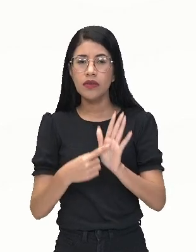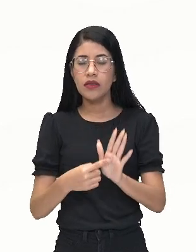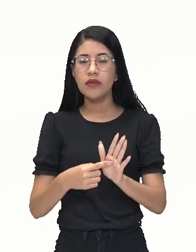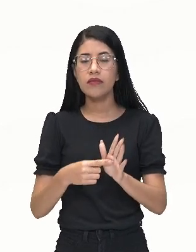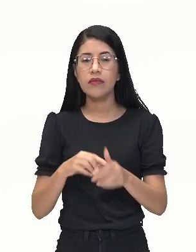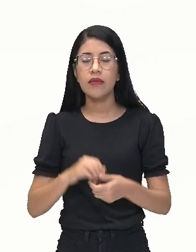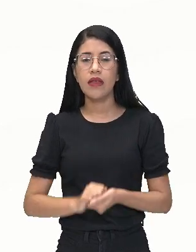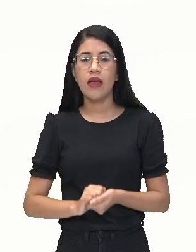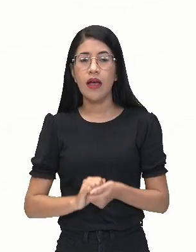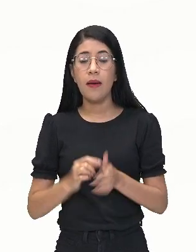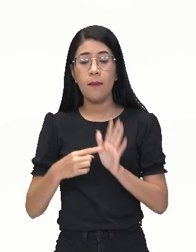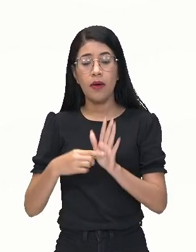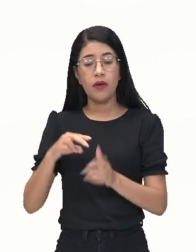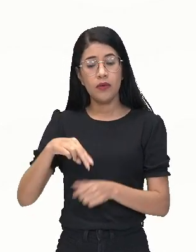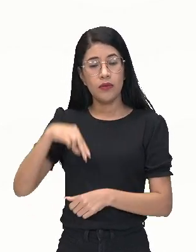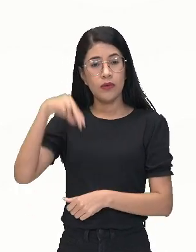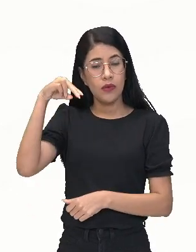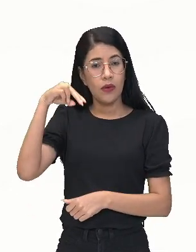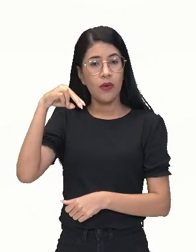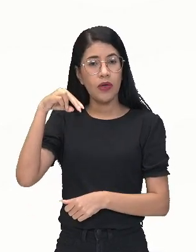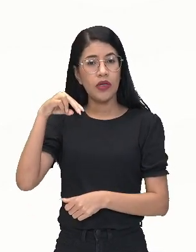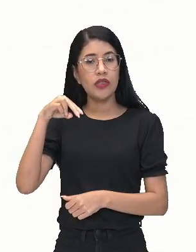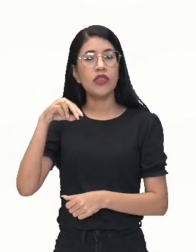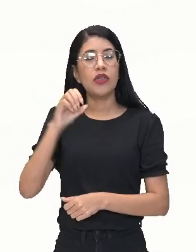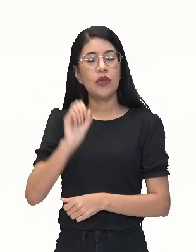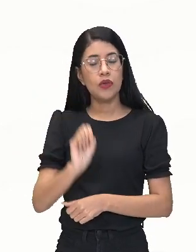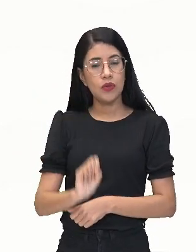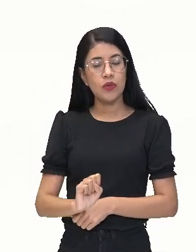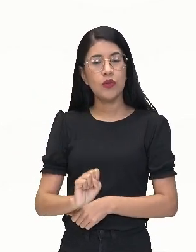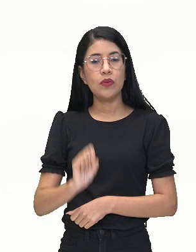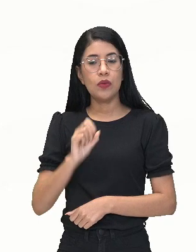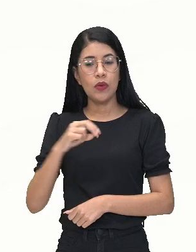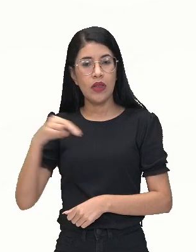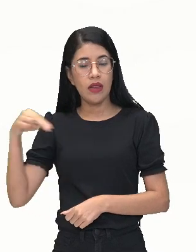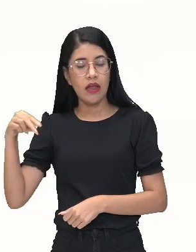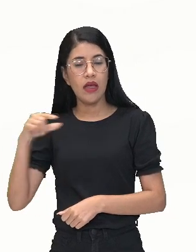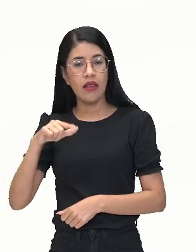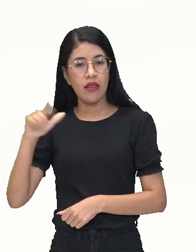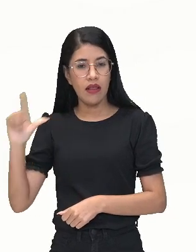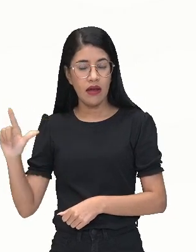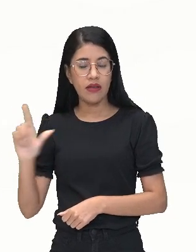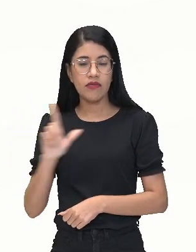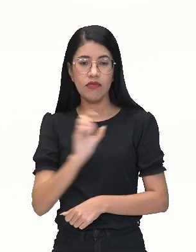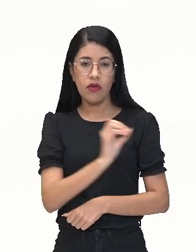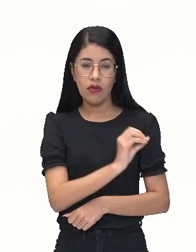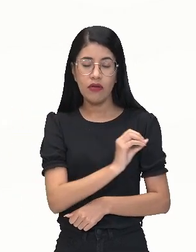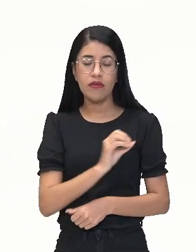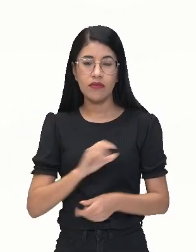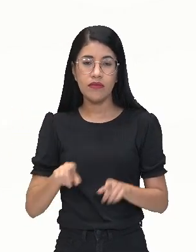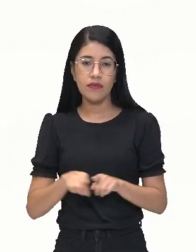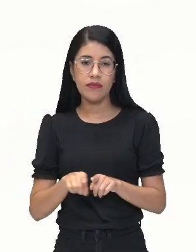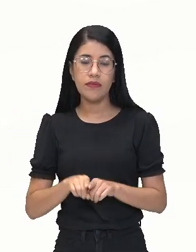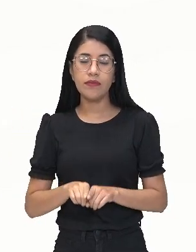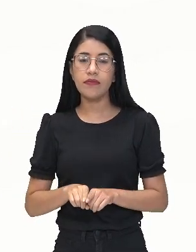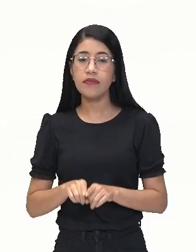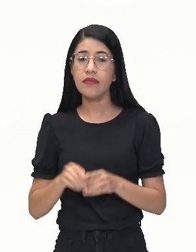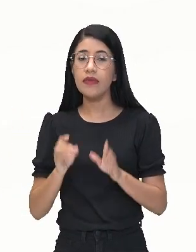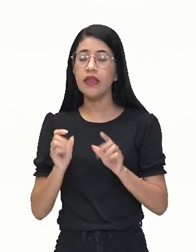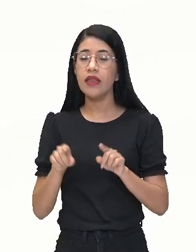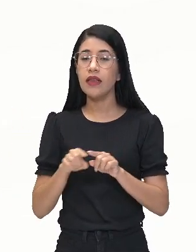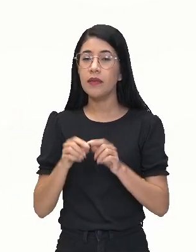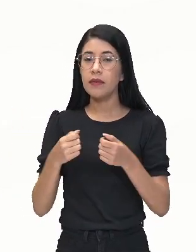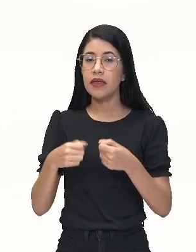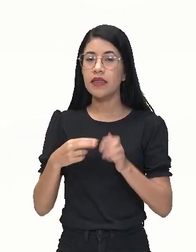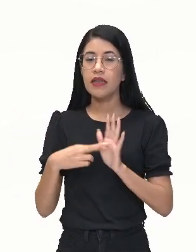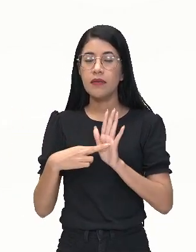o norte e, consequentemente, os demais pontos cardeais. E aí a orientação nos mapas pode